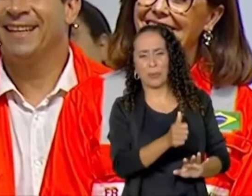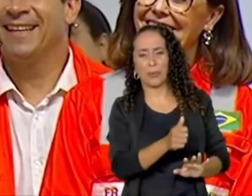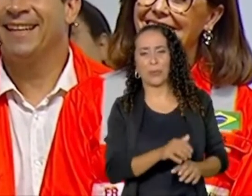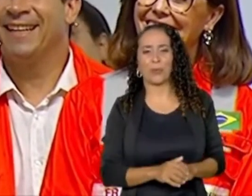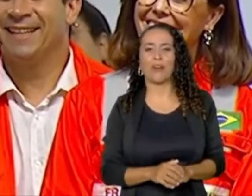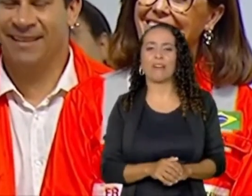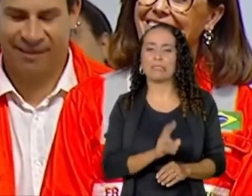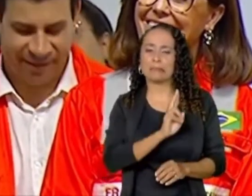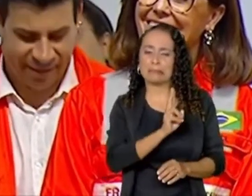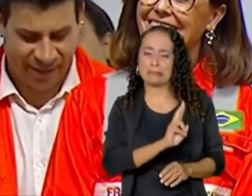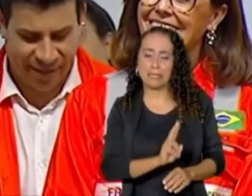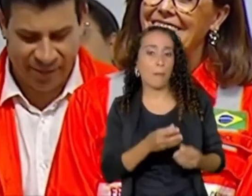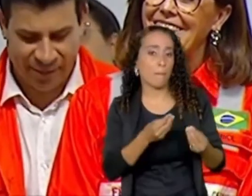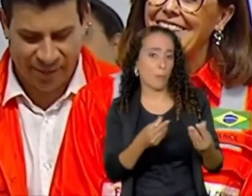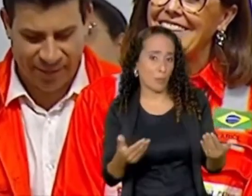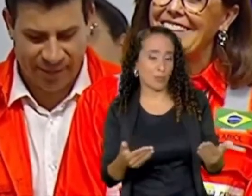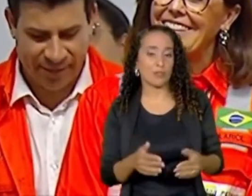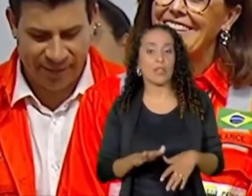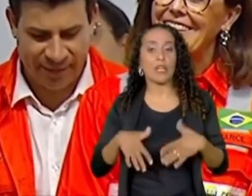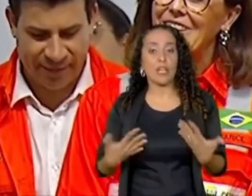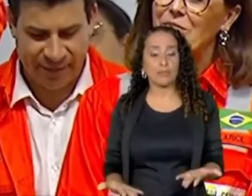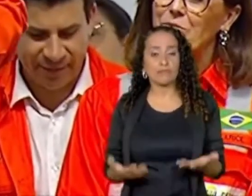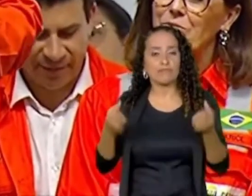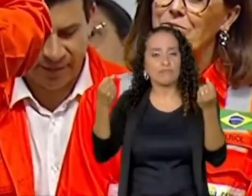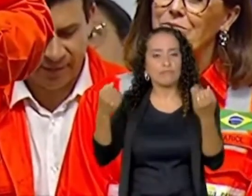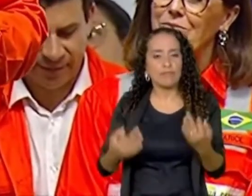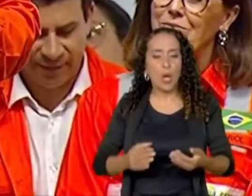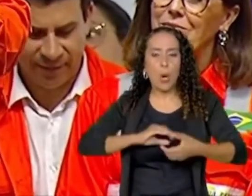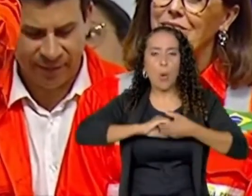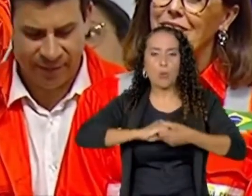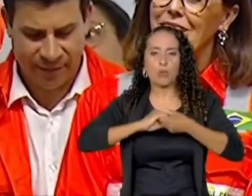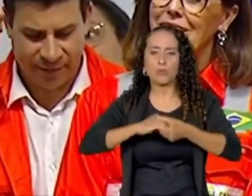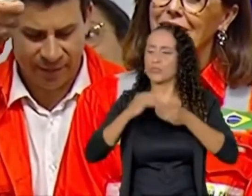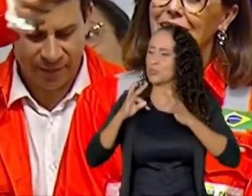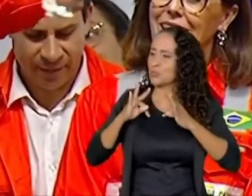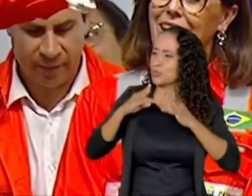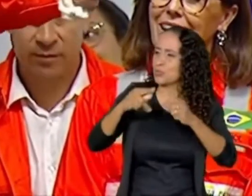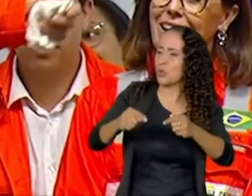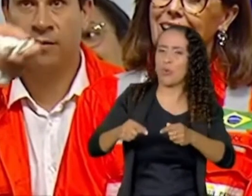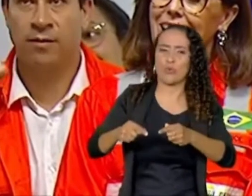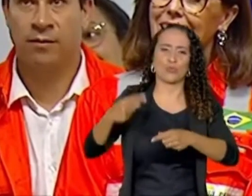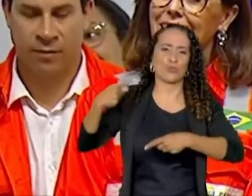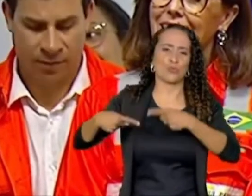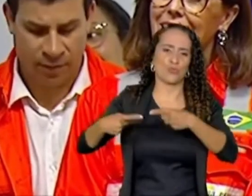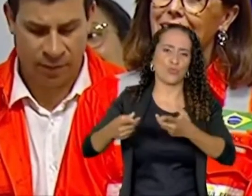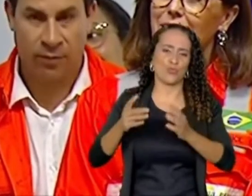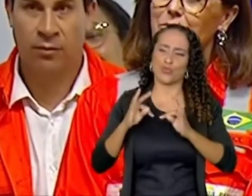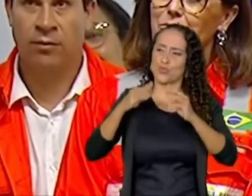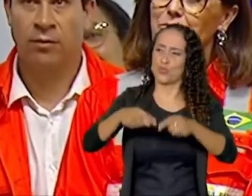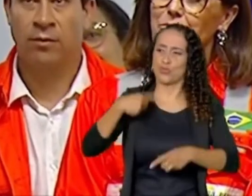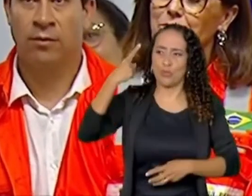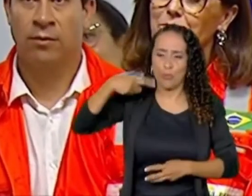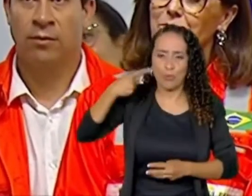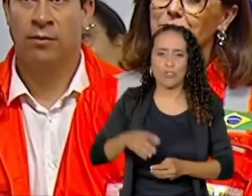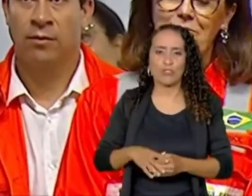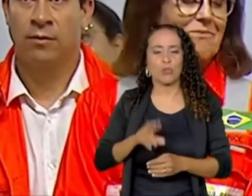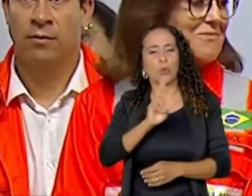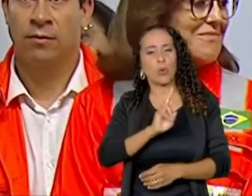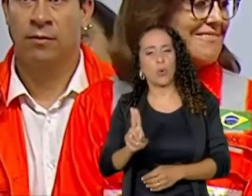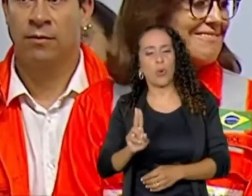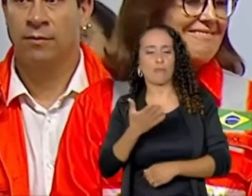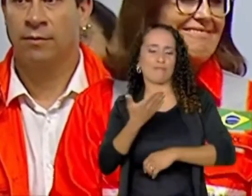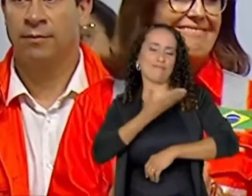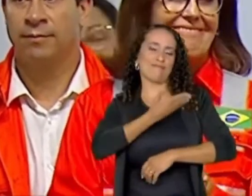a nominata e falar, cumprimentando todos os políticos, falar o nome da nossa querida Tereza Leitão,